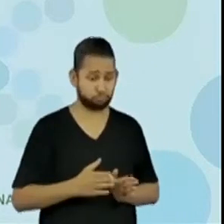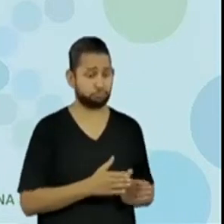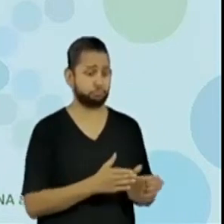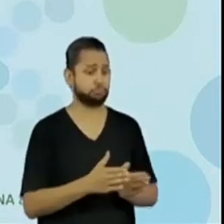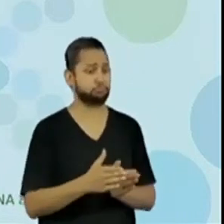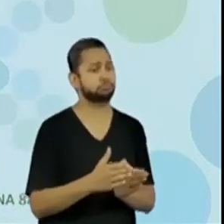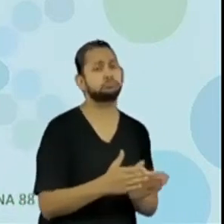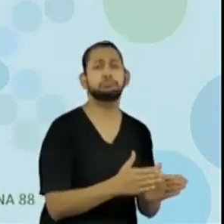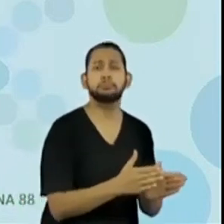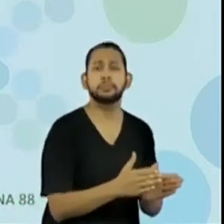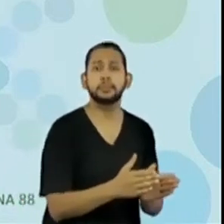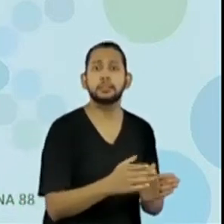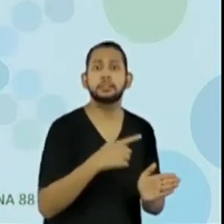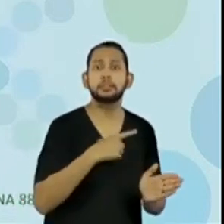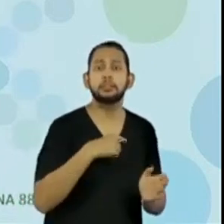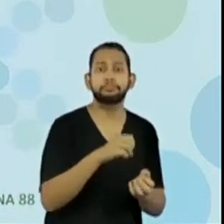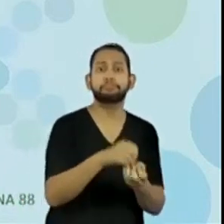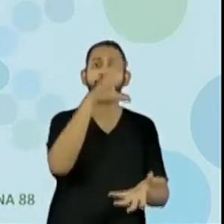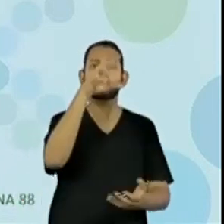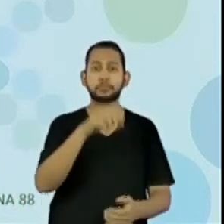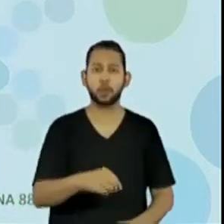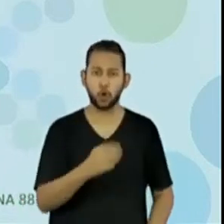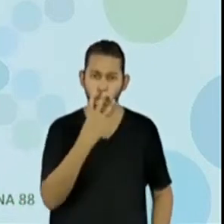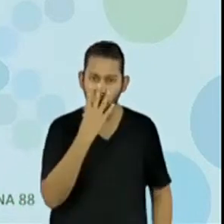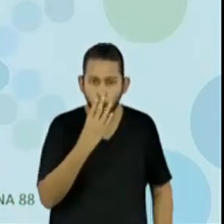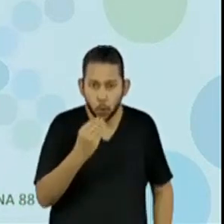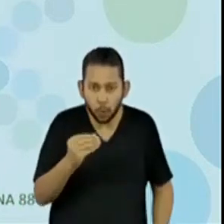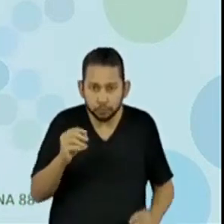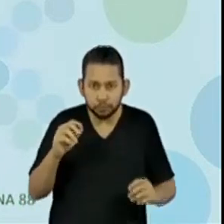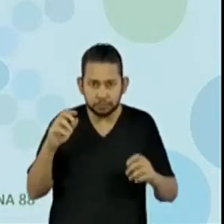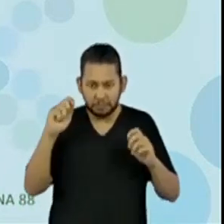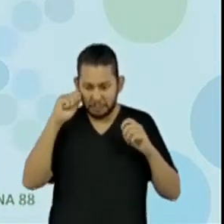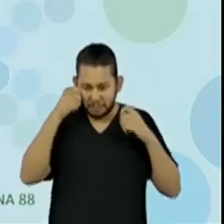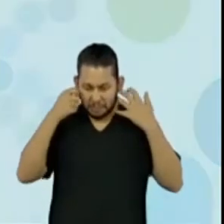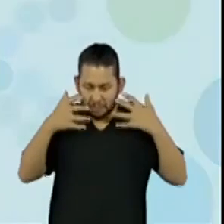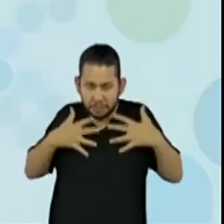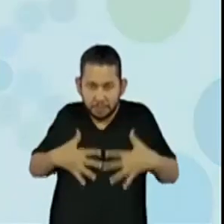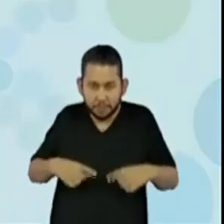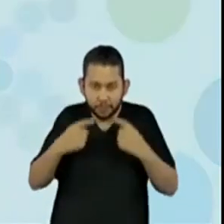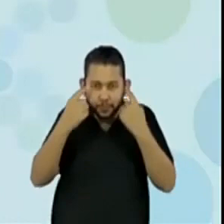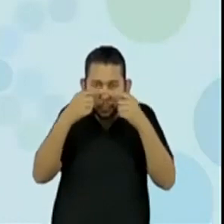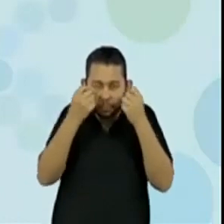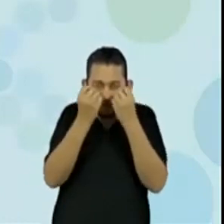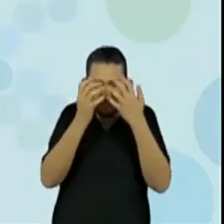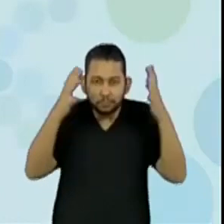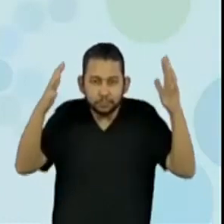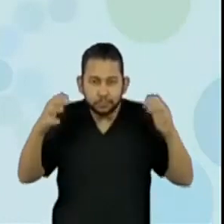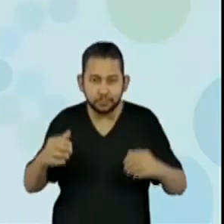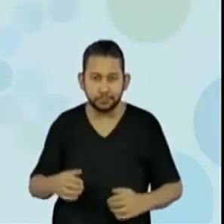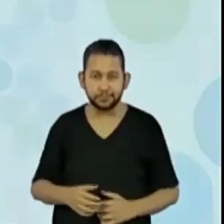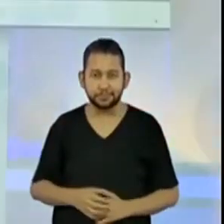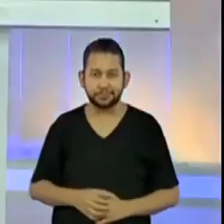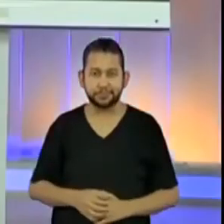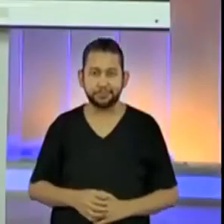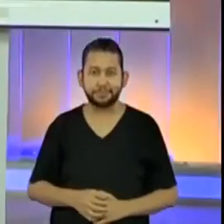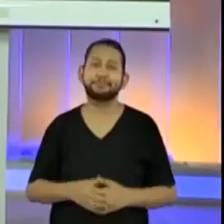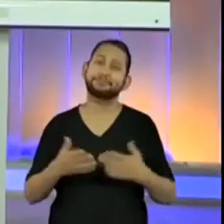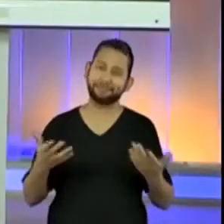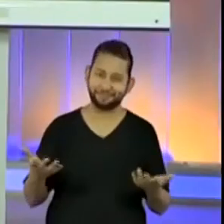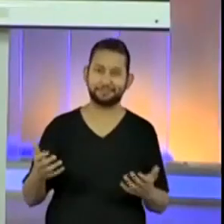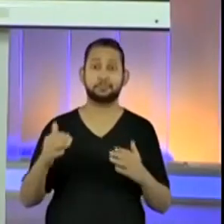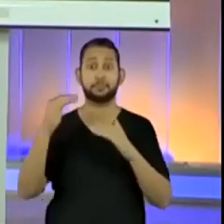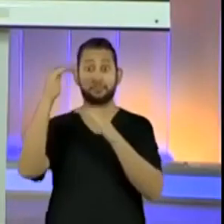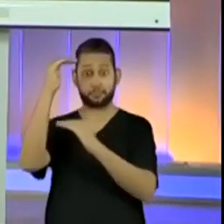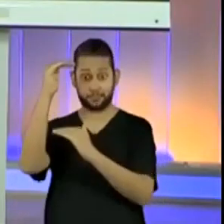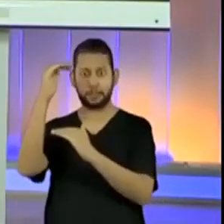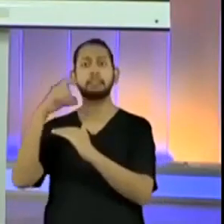apareceu-lhe na frente um lobo enorme de pelo escuro e olhos brilhantes. Muito bem, a gente vai parar aqui nessa partezinha do